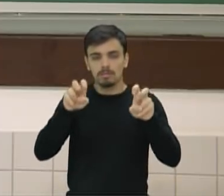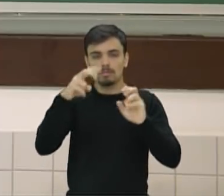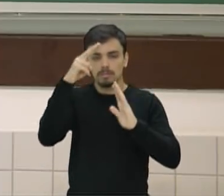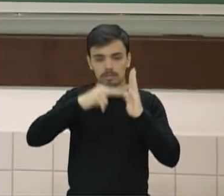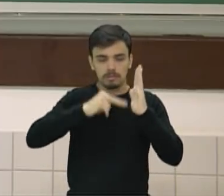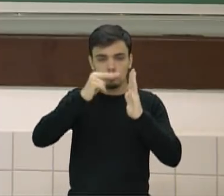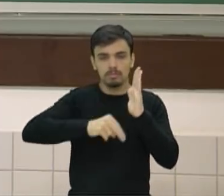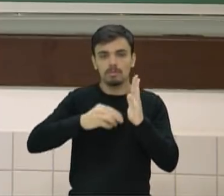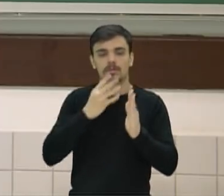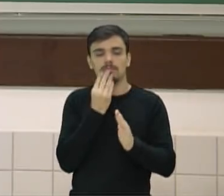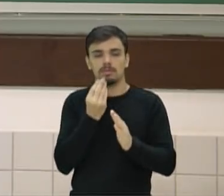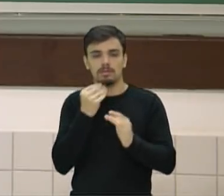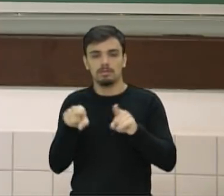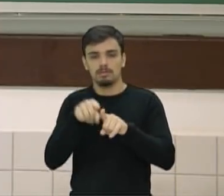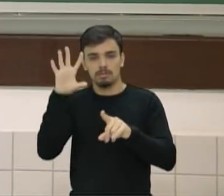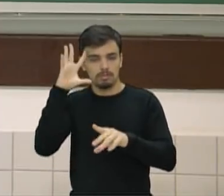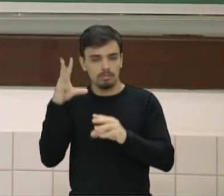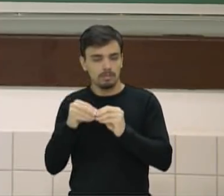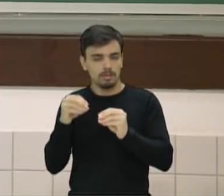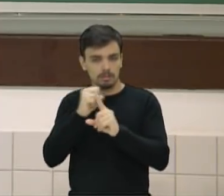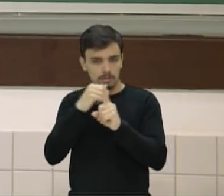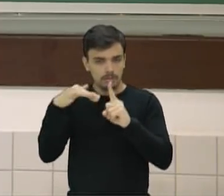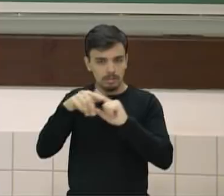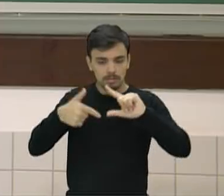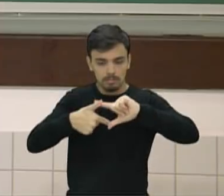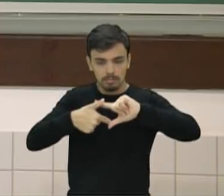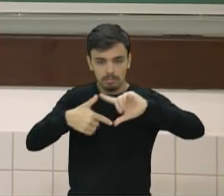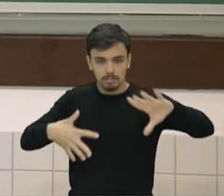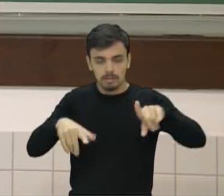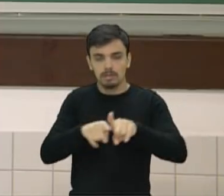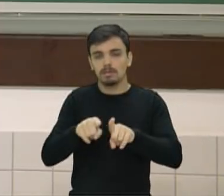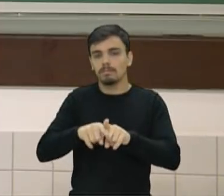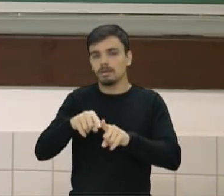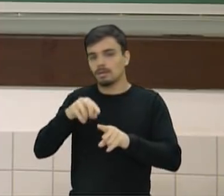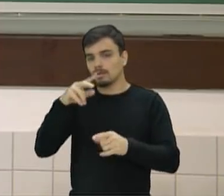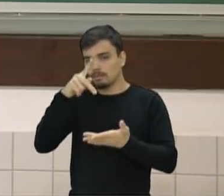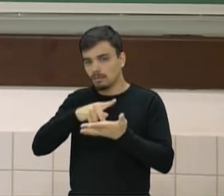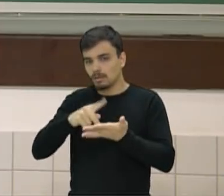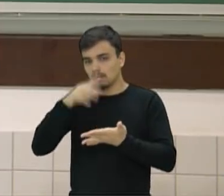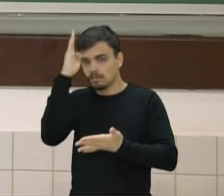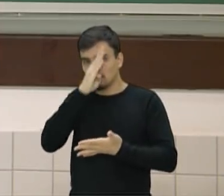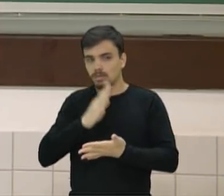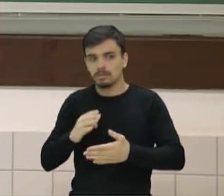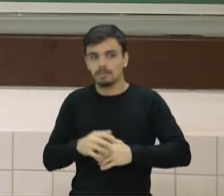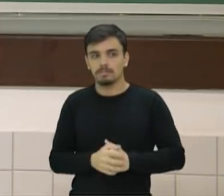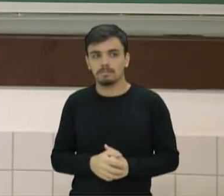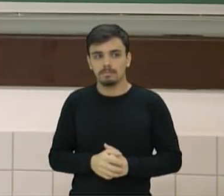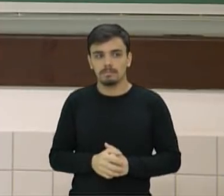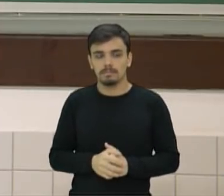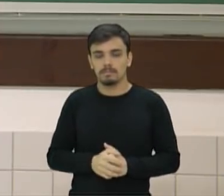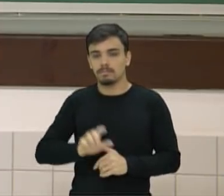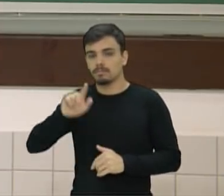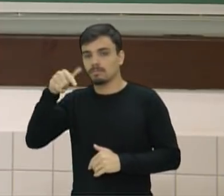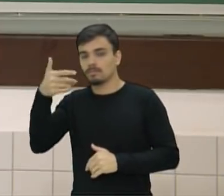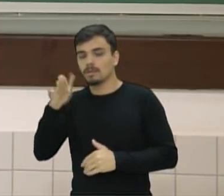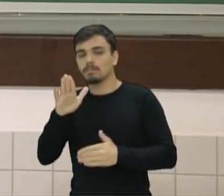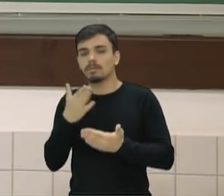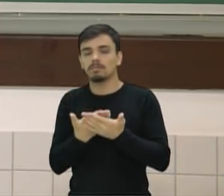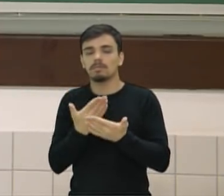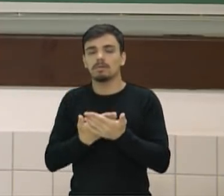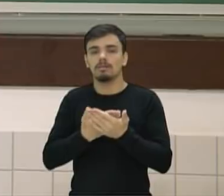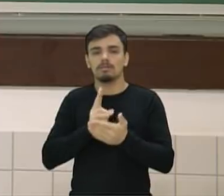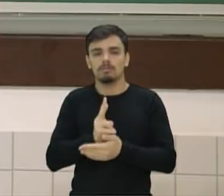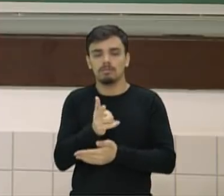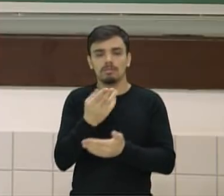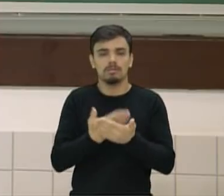Machado e entenderem a sociedade moderna, mas sobre a realidade brasileira. Aqui na próxima aula vamos continuar a